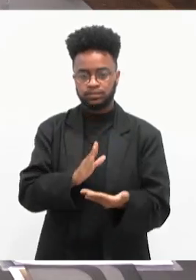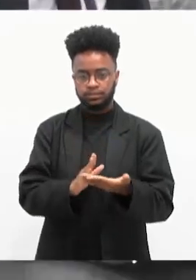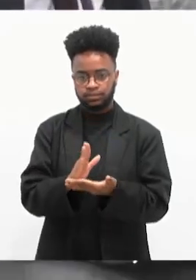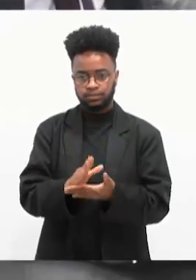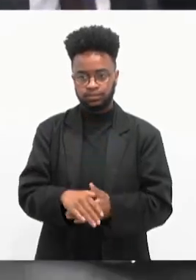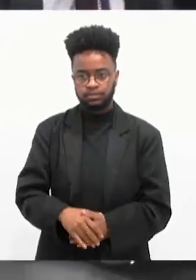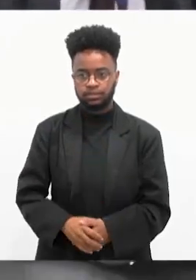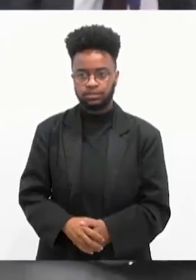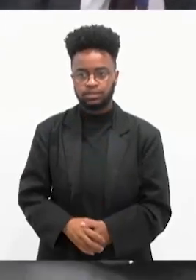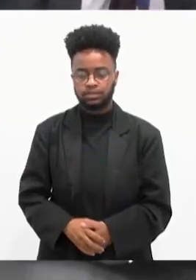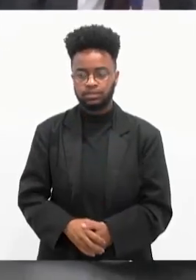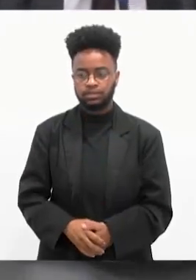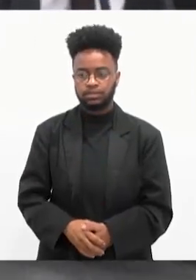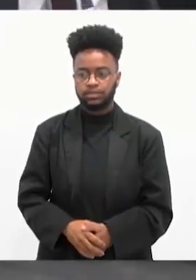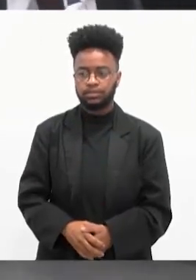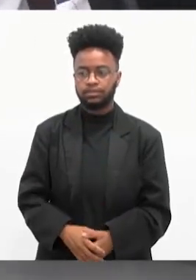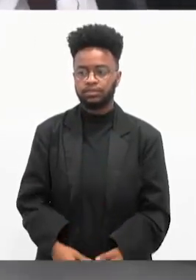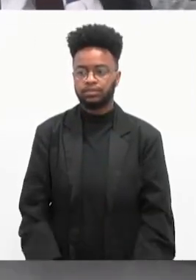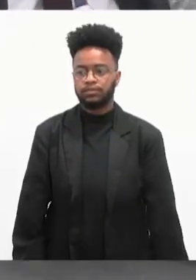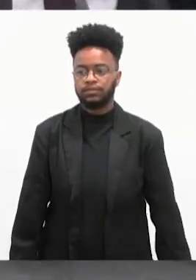estão. Aprovado.